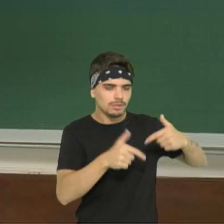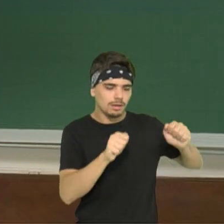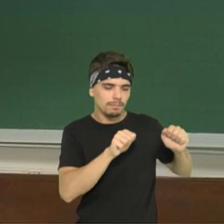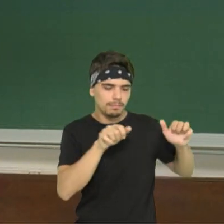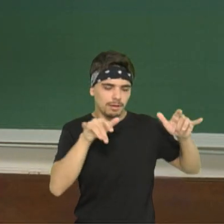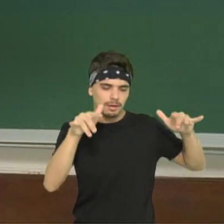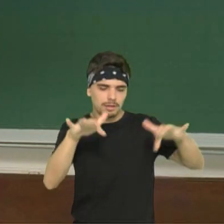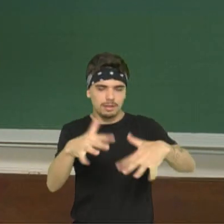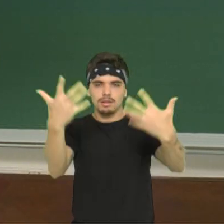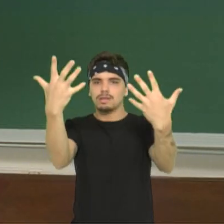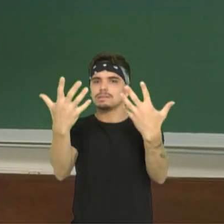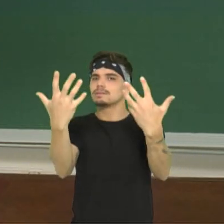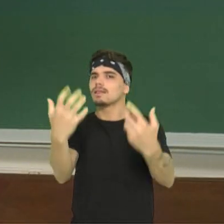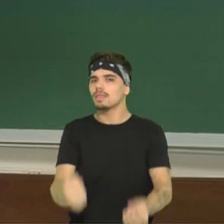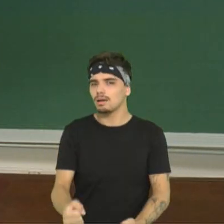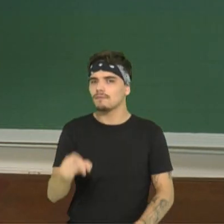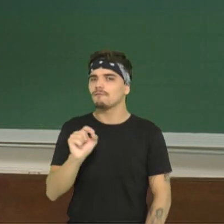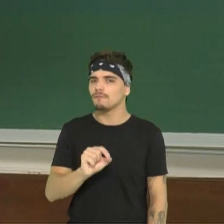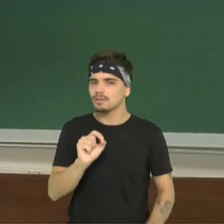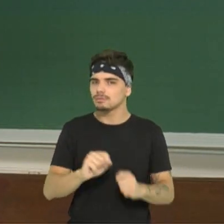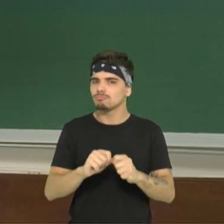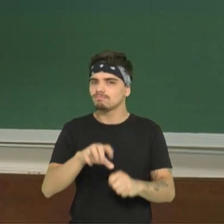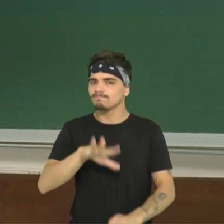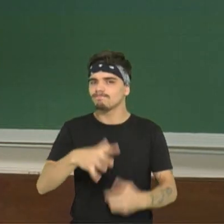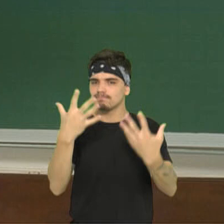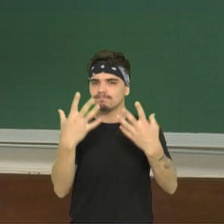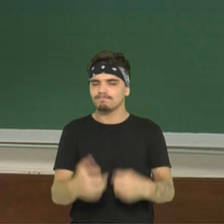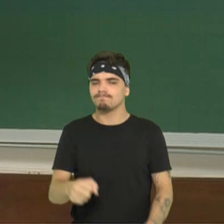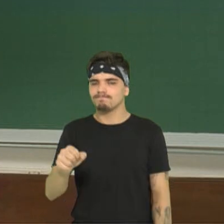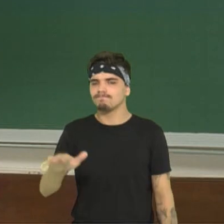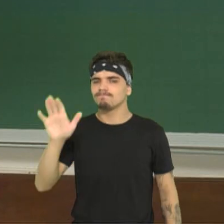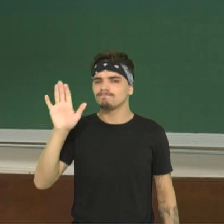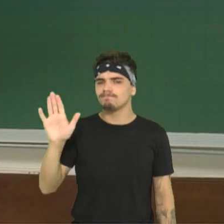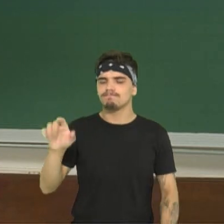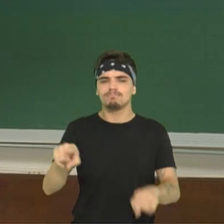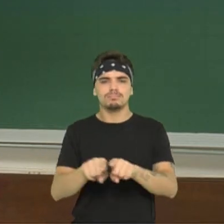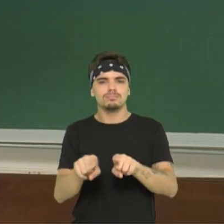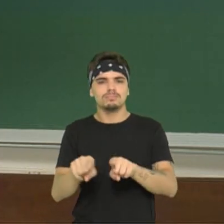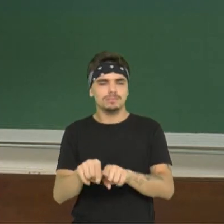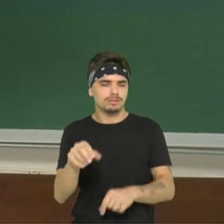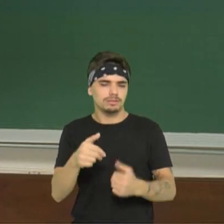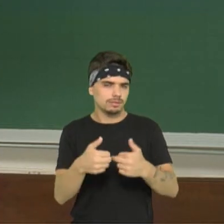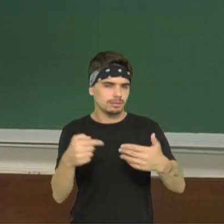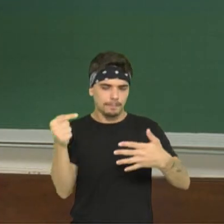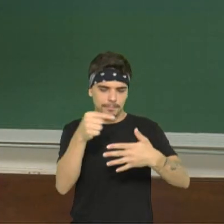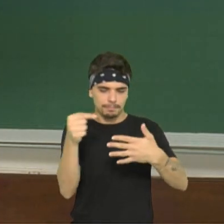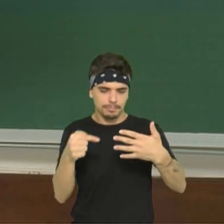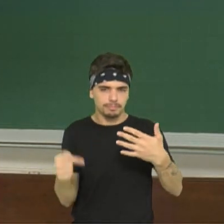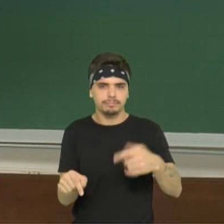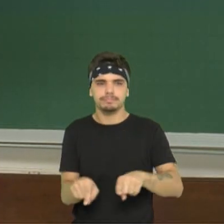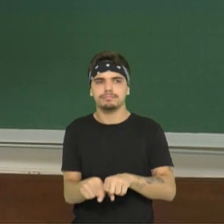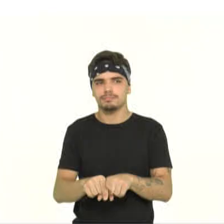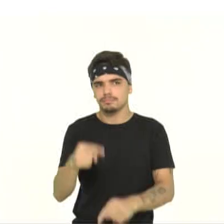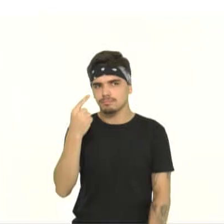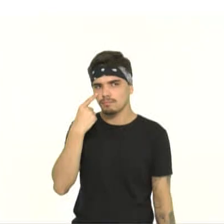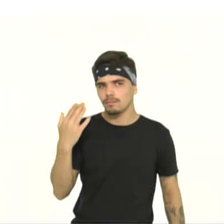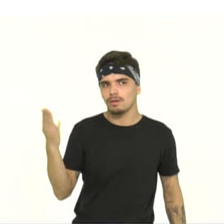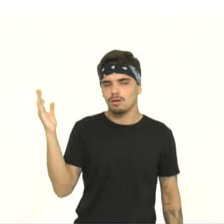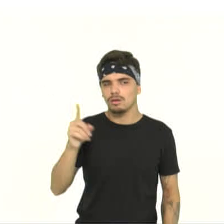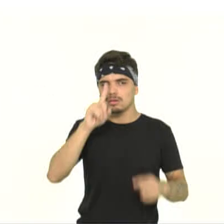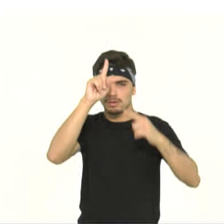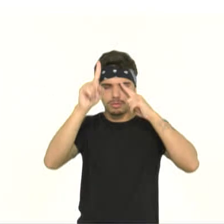a aceitarem o nazismo, o stalinismo, o fascismo. A ideologia